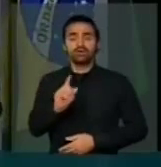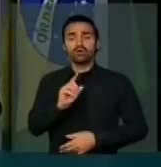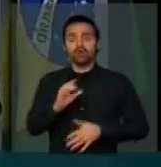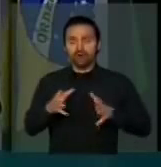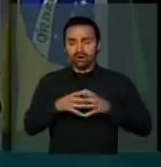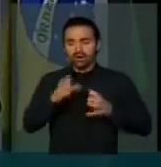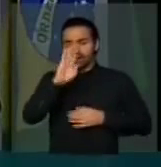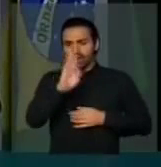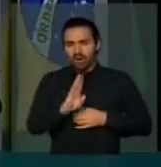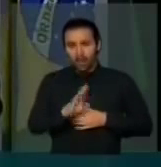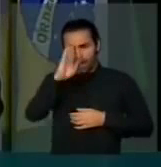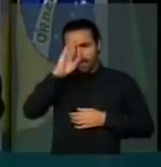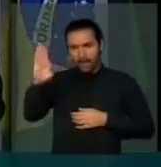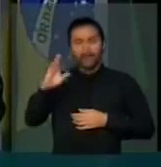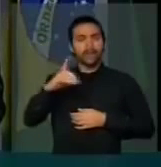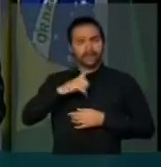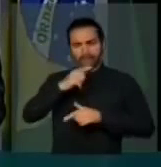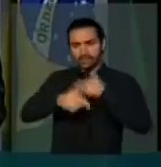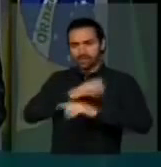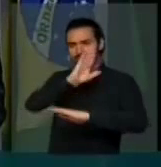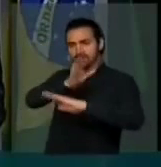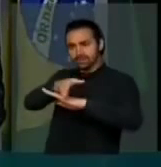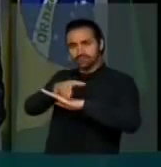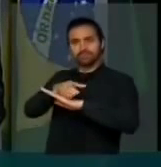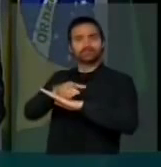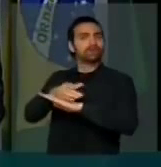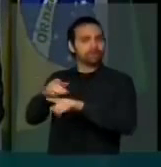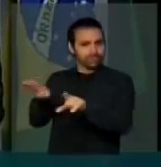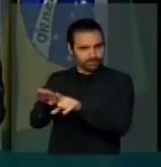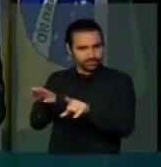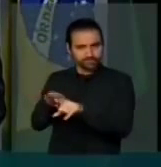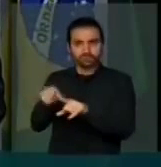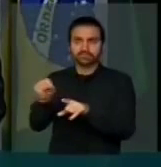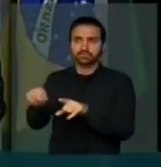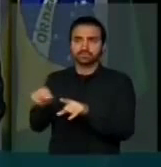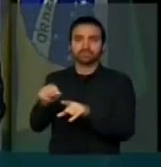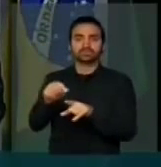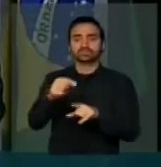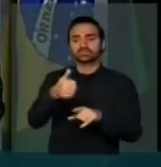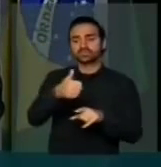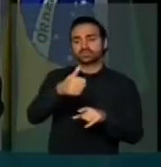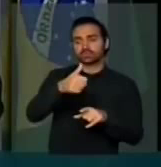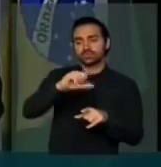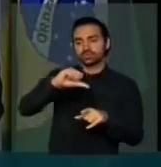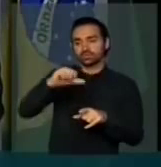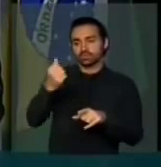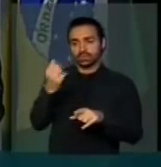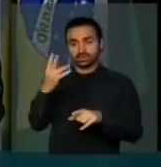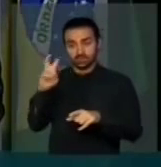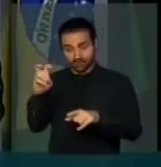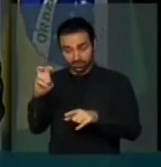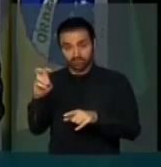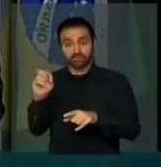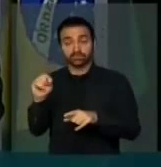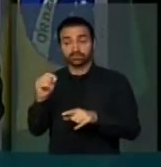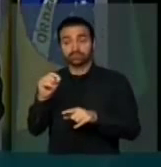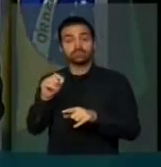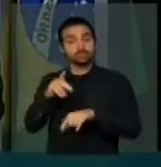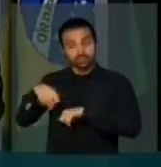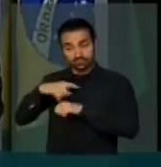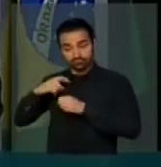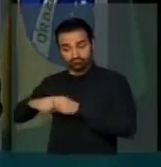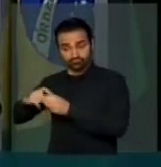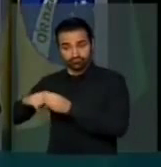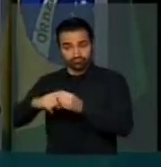Expedicionária Brasileira teve atuação protagonista na ofensiva da primavera, entre abril e maio de 45, mediante o qual os aliados pretendiam